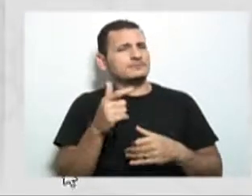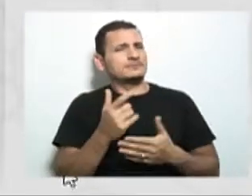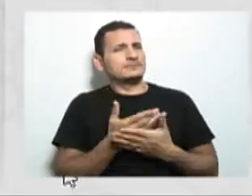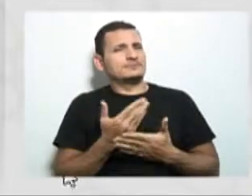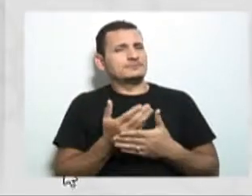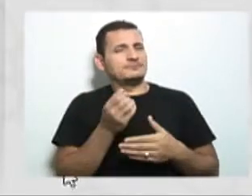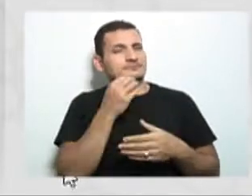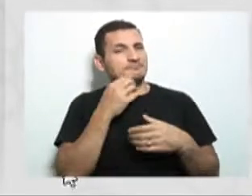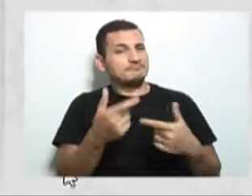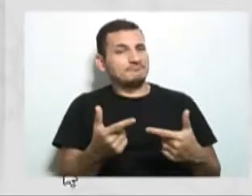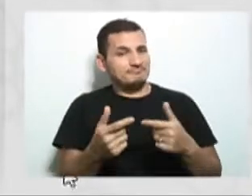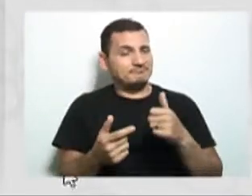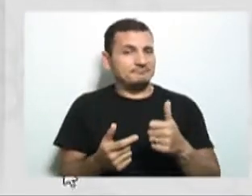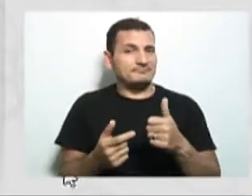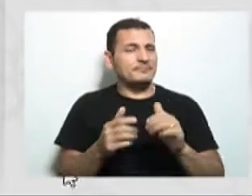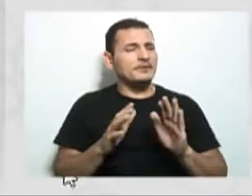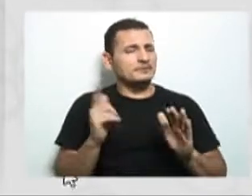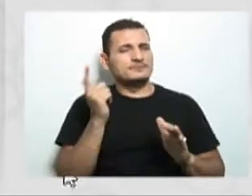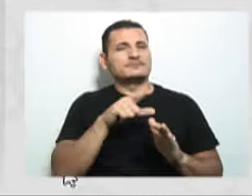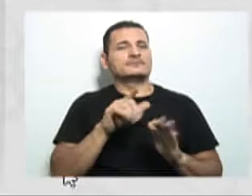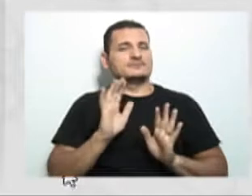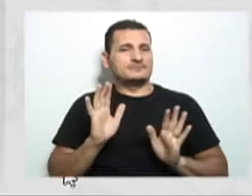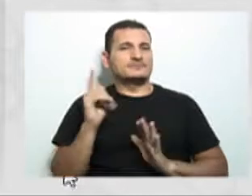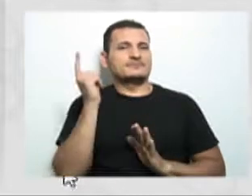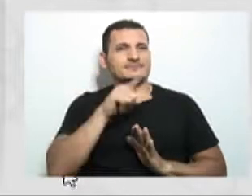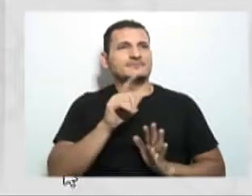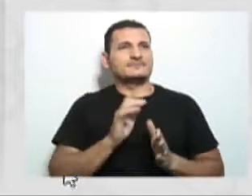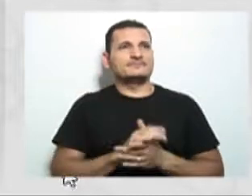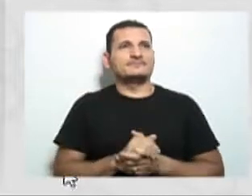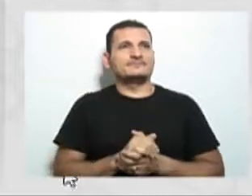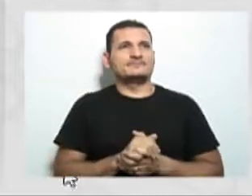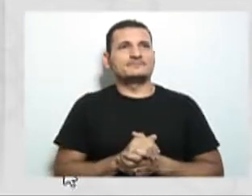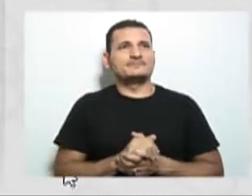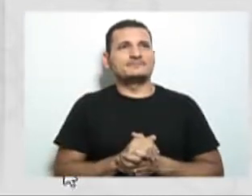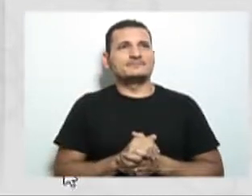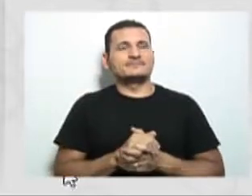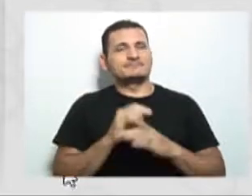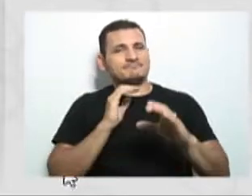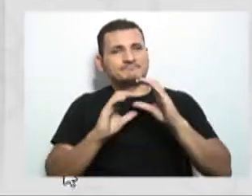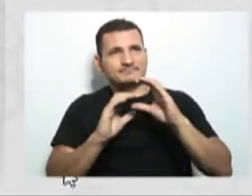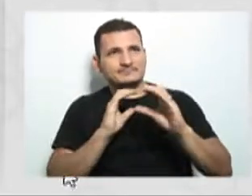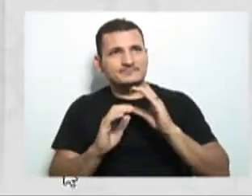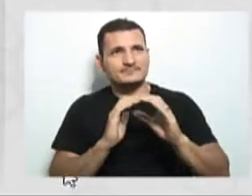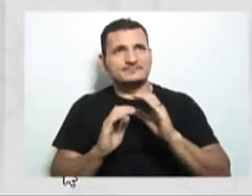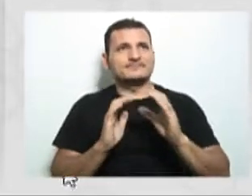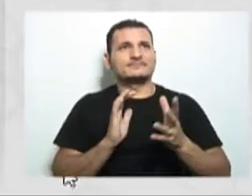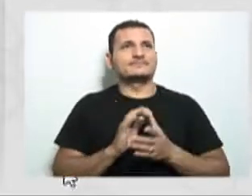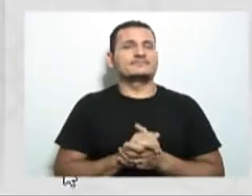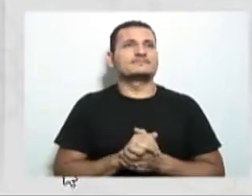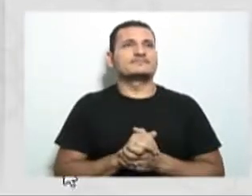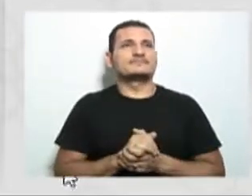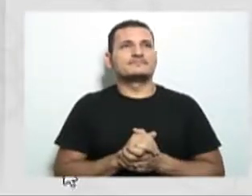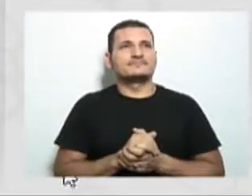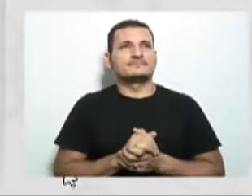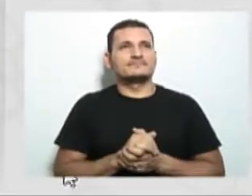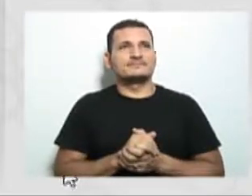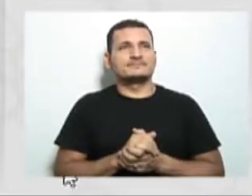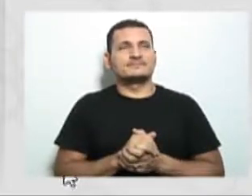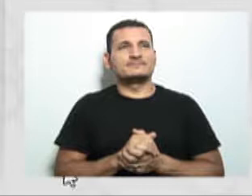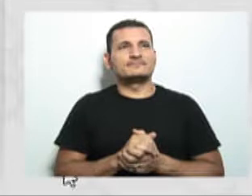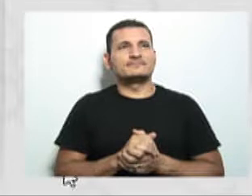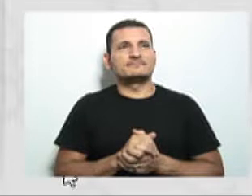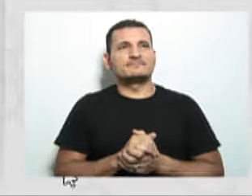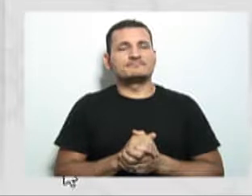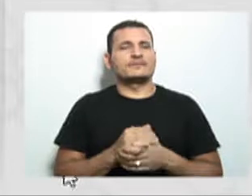boa sorte, tá certo? Mas vai conseguir com certeza, tá? Olha lá, comunicação, vamos falar muito sobre isso mais para frente, por isso que eu vou deixar um pouquinho aqui,